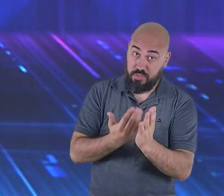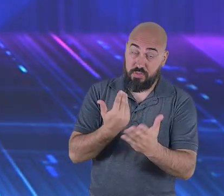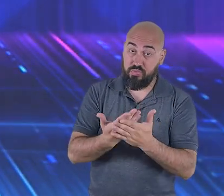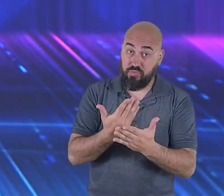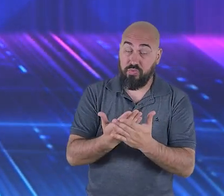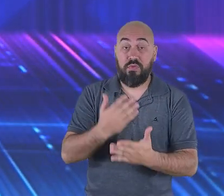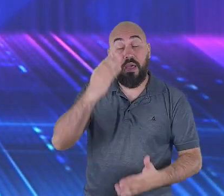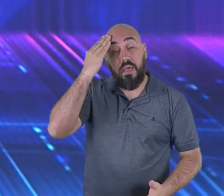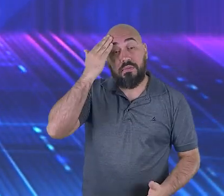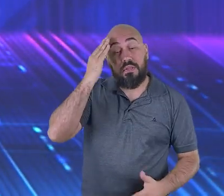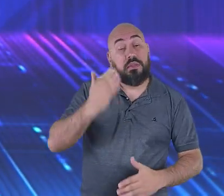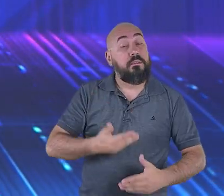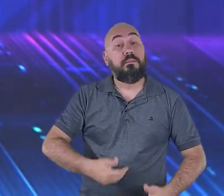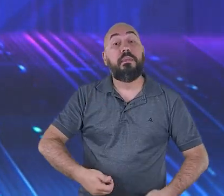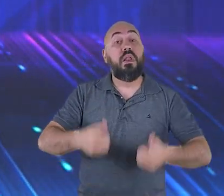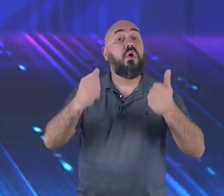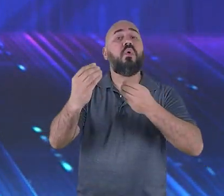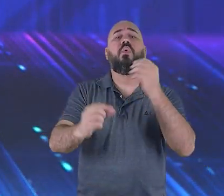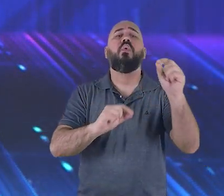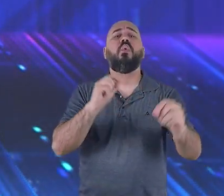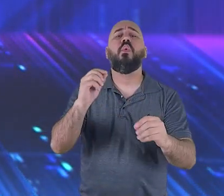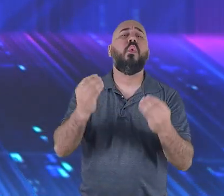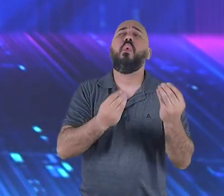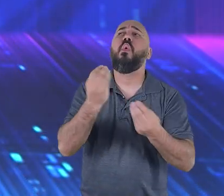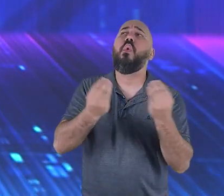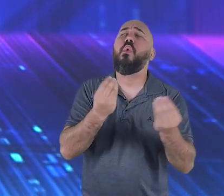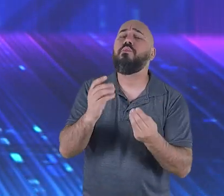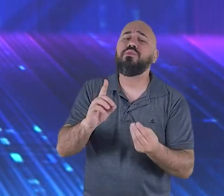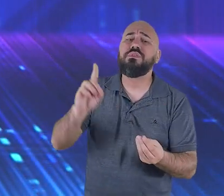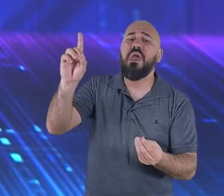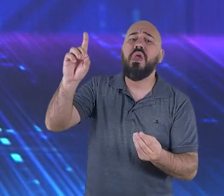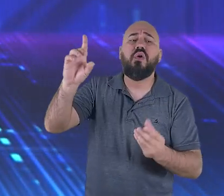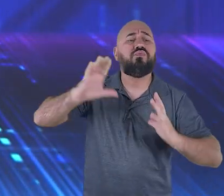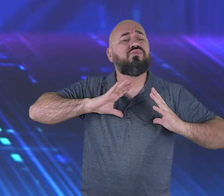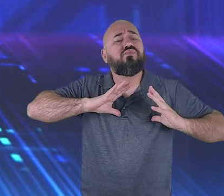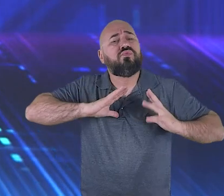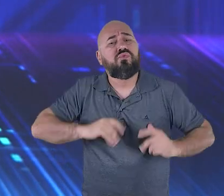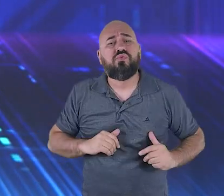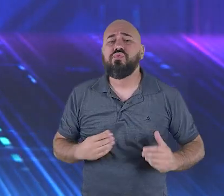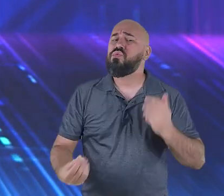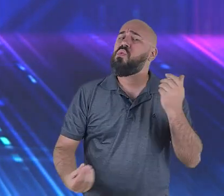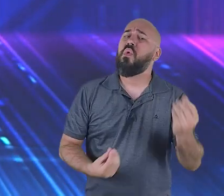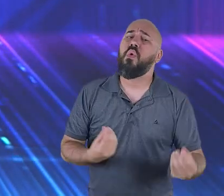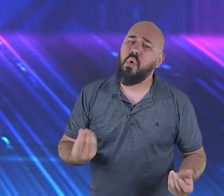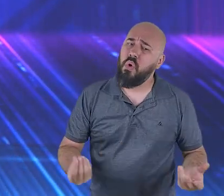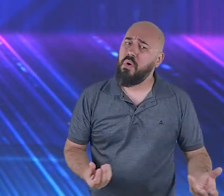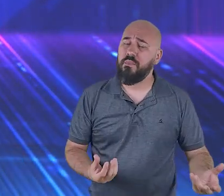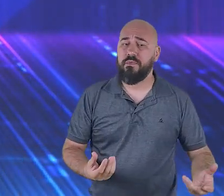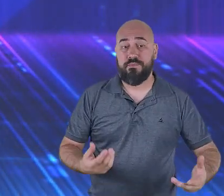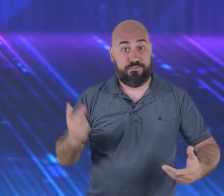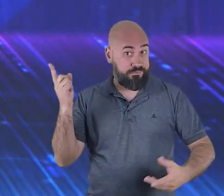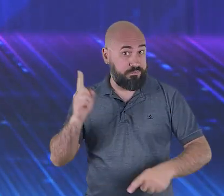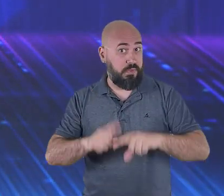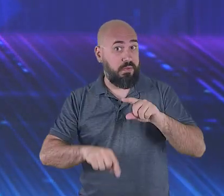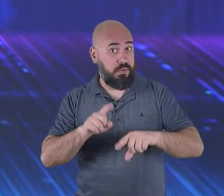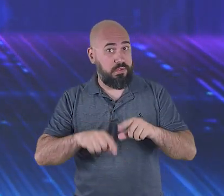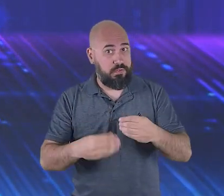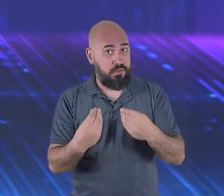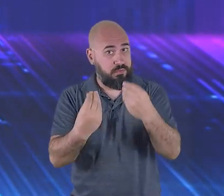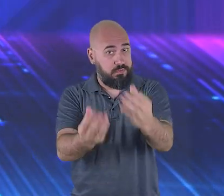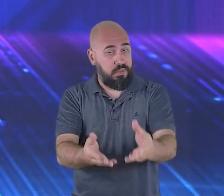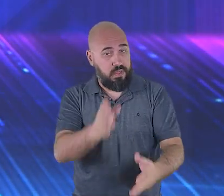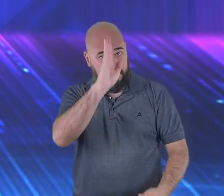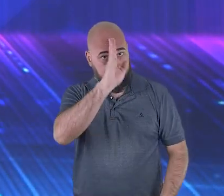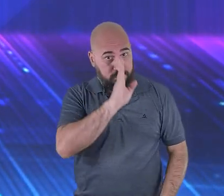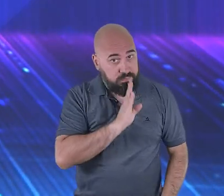ajudar a entender melhor como Deus cura o pecado. E para você receber esse material, do qual eu tenho a alegria de